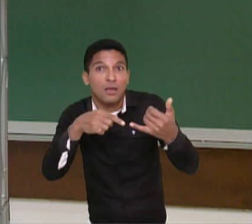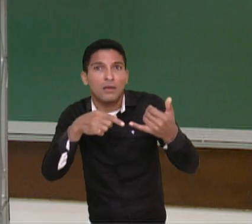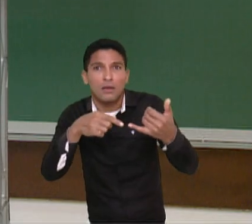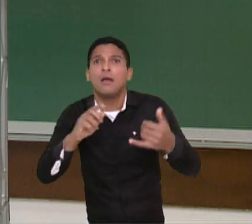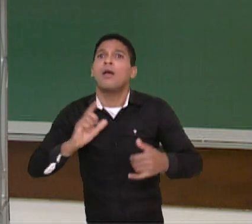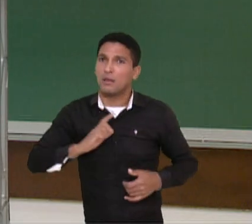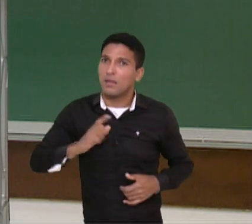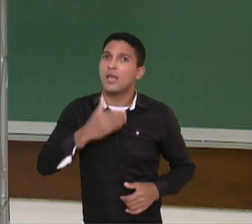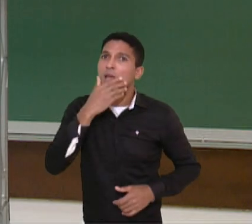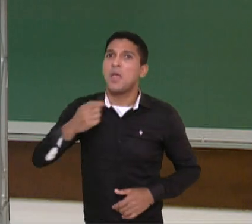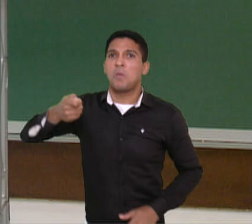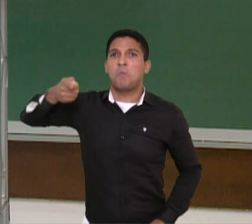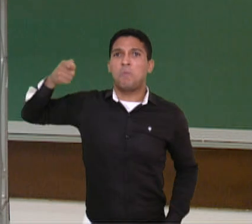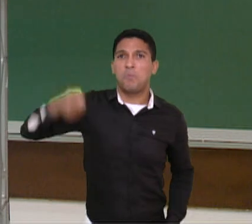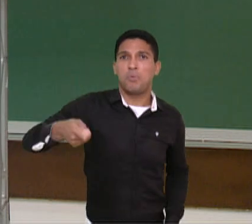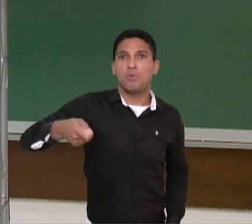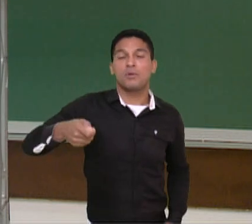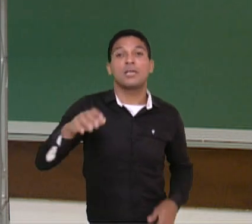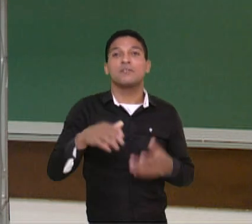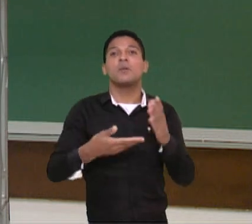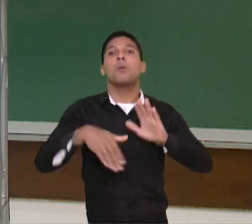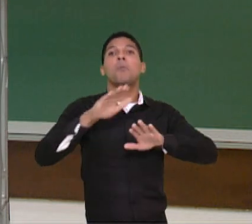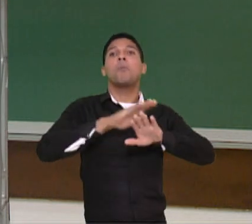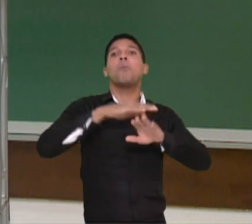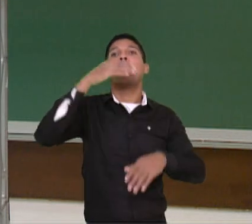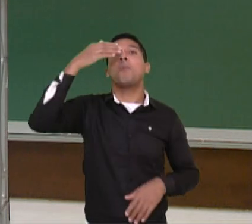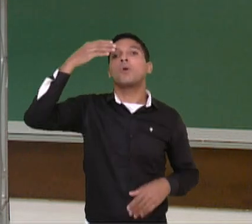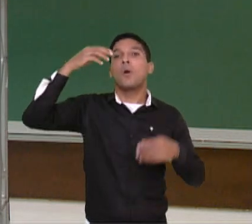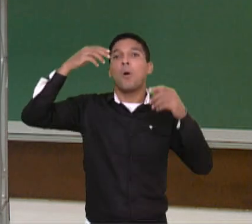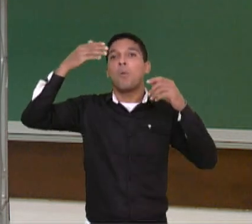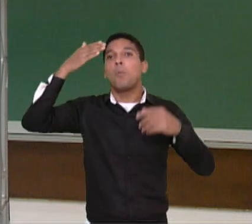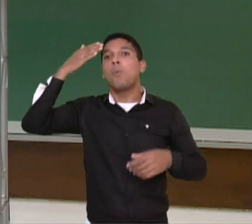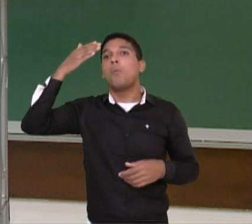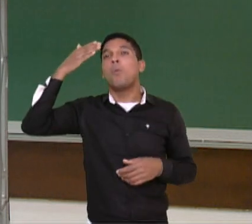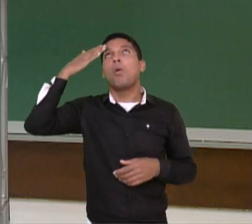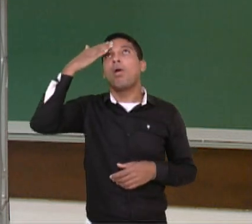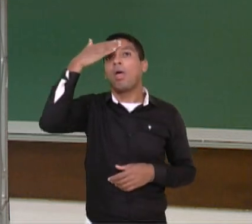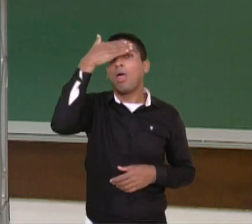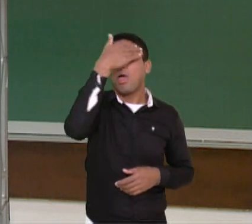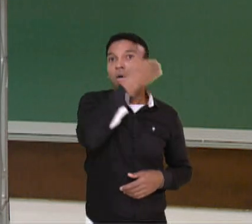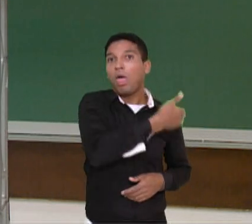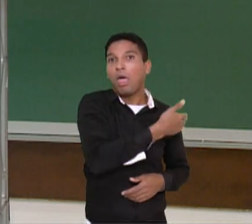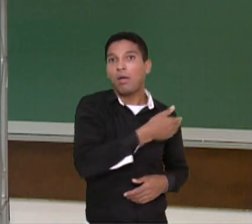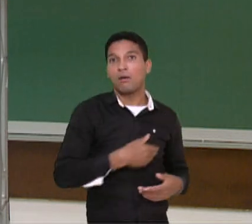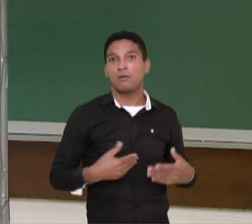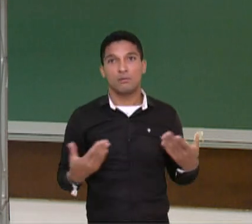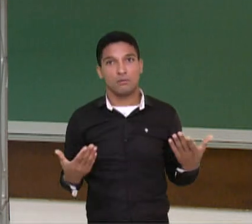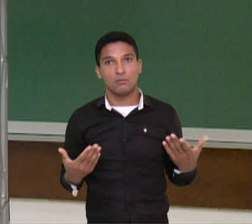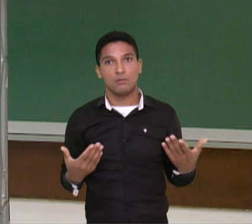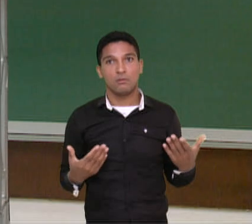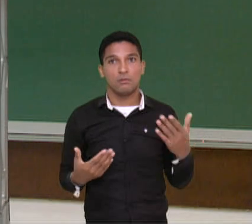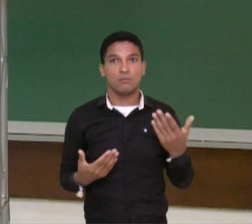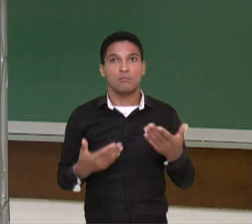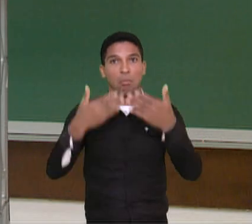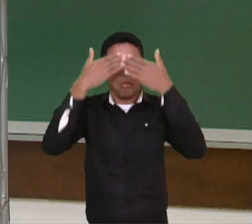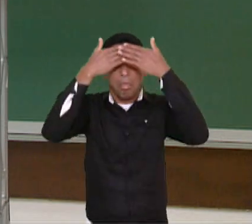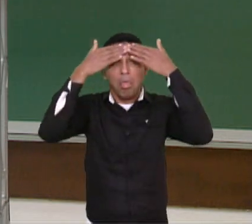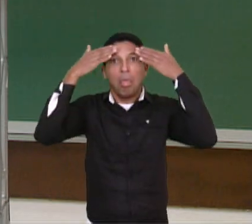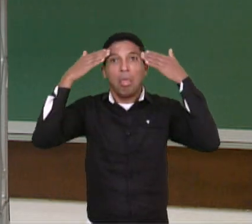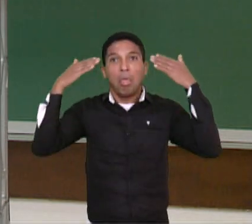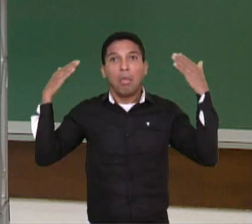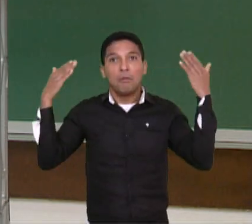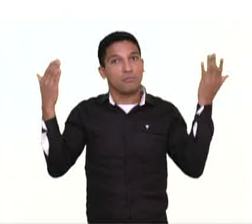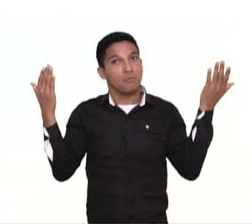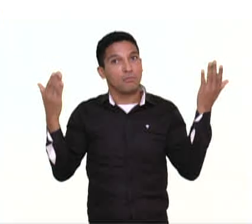percebemos, beleza? Pessoal, para a gente continuar quebrando a nossa cabeça, quebrando a cuca, temos agora um quiz. E aí diz o seguinte para vocês,